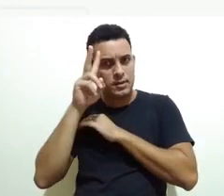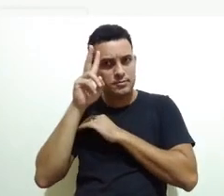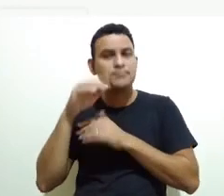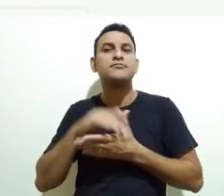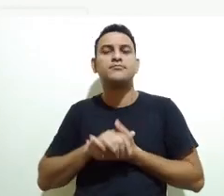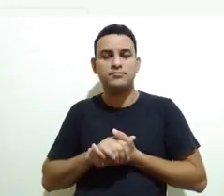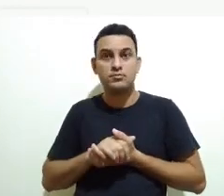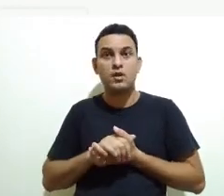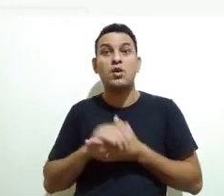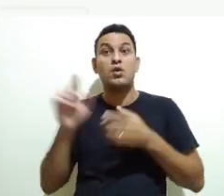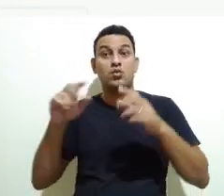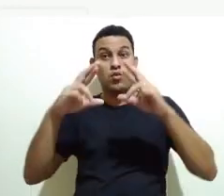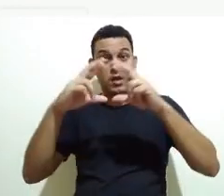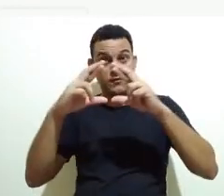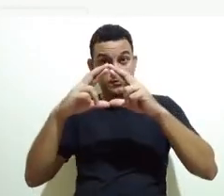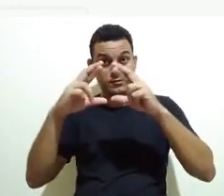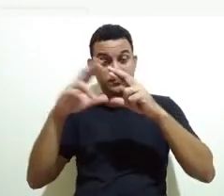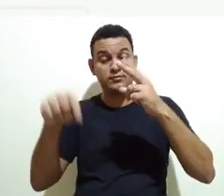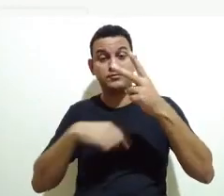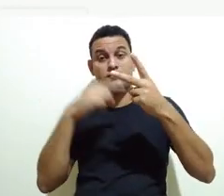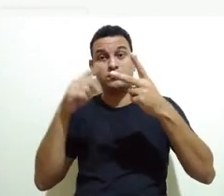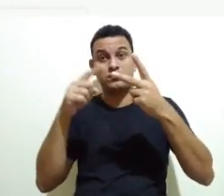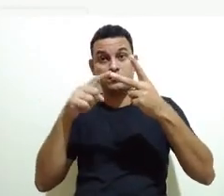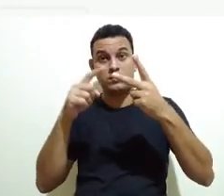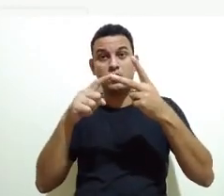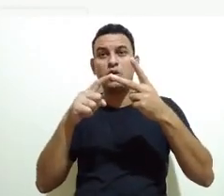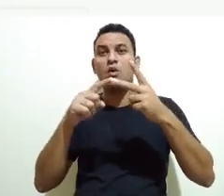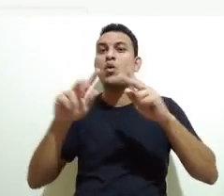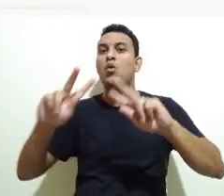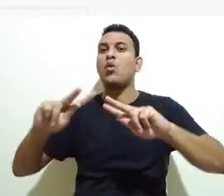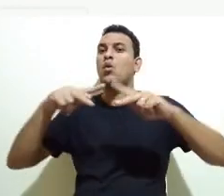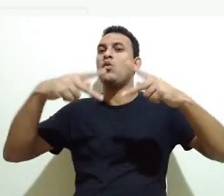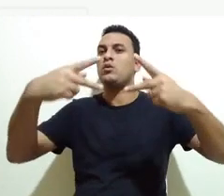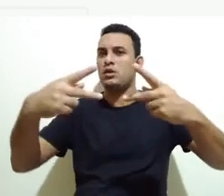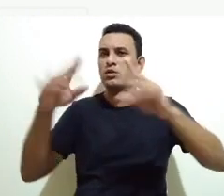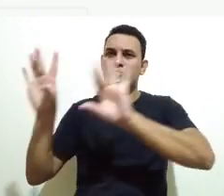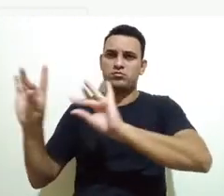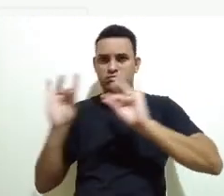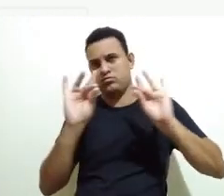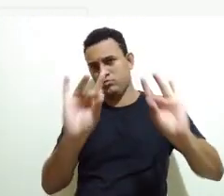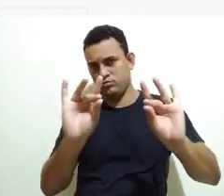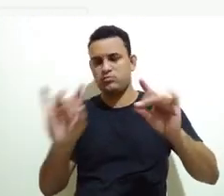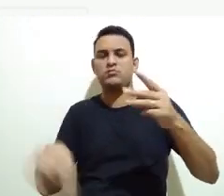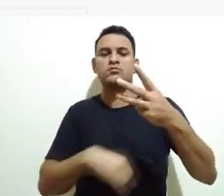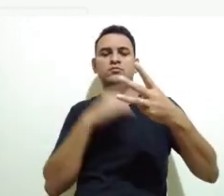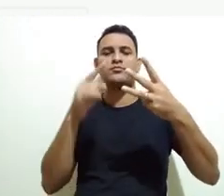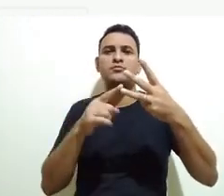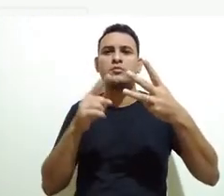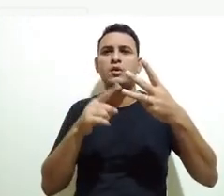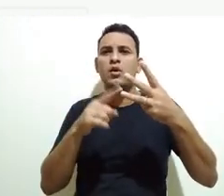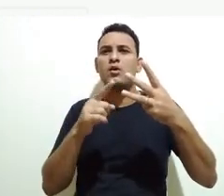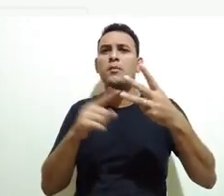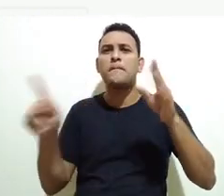pode buscar o arquivo que será anexado: do Google Drive, ou através de um link copiado de